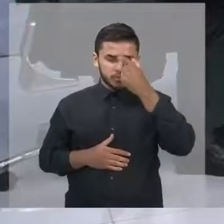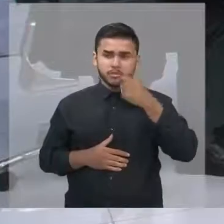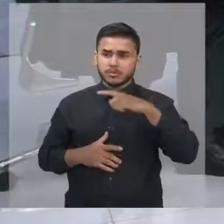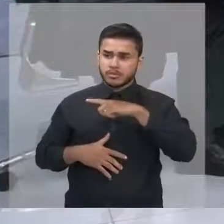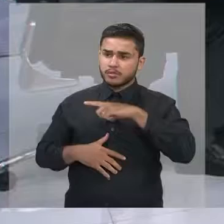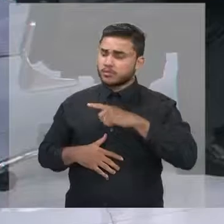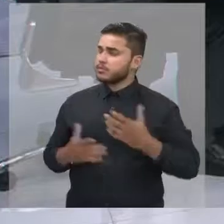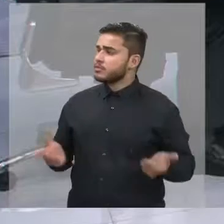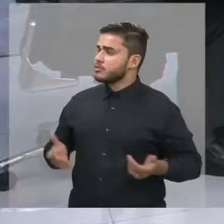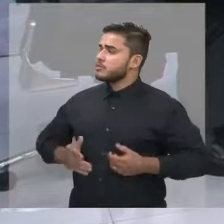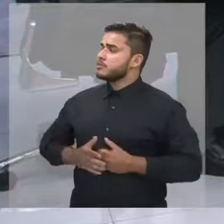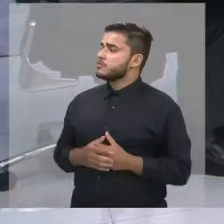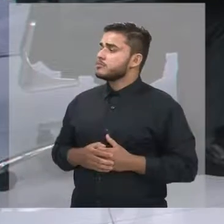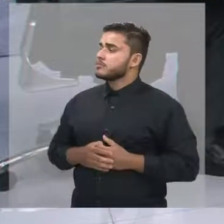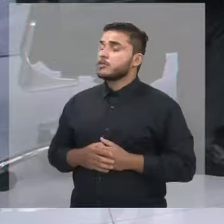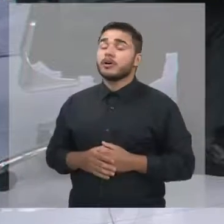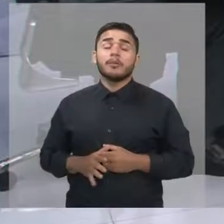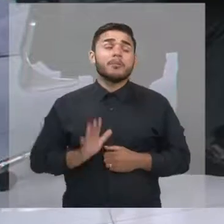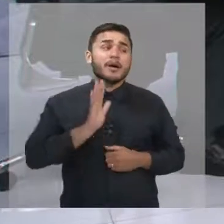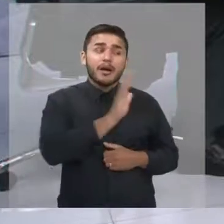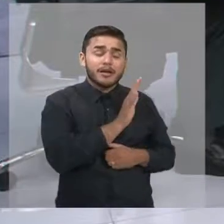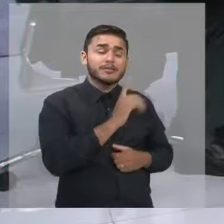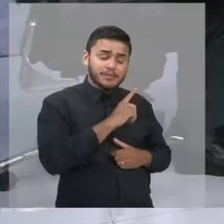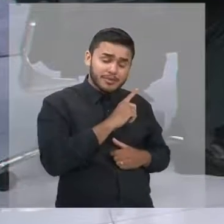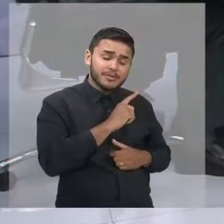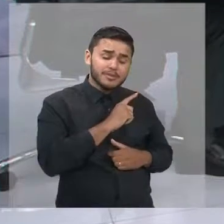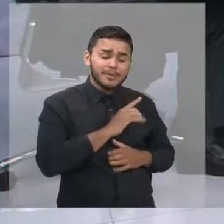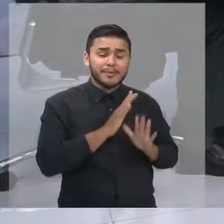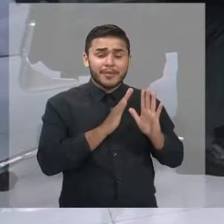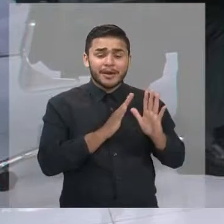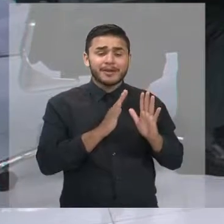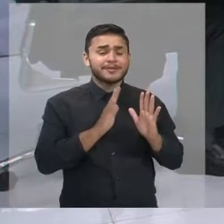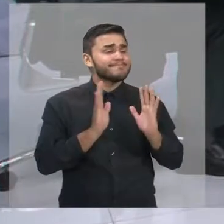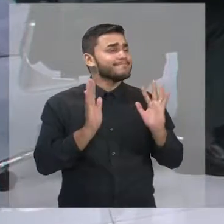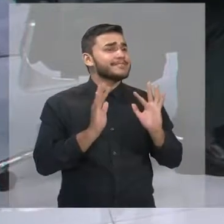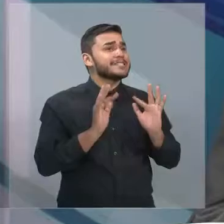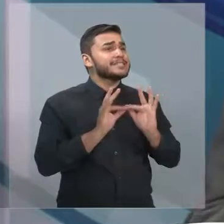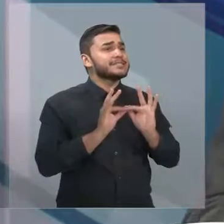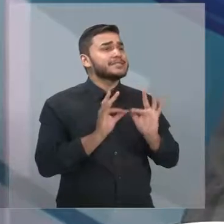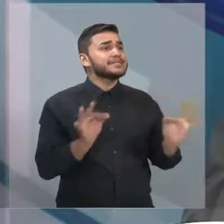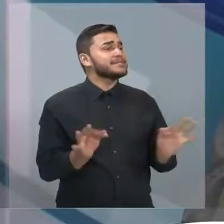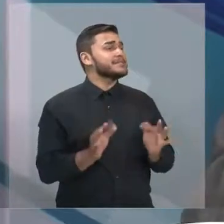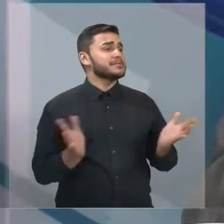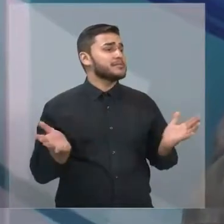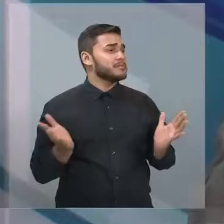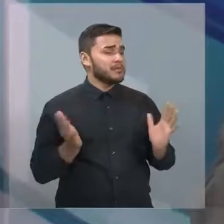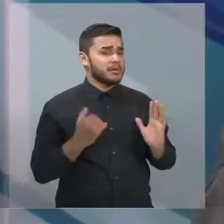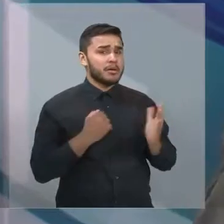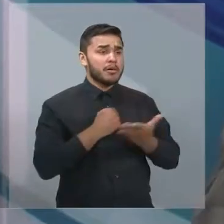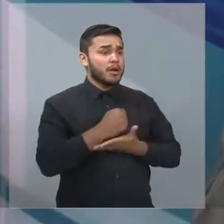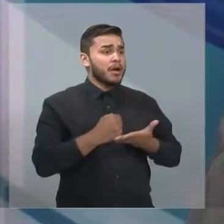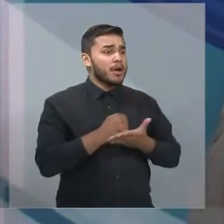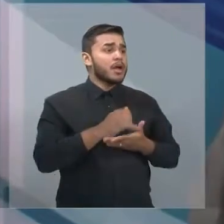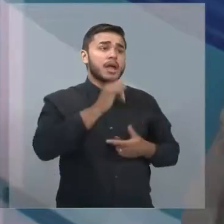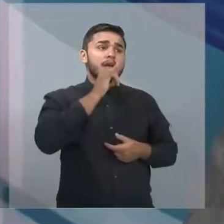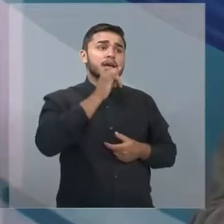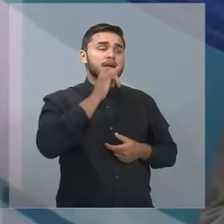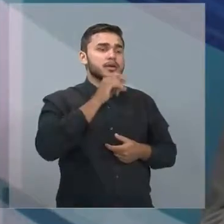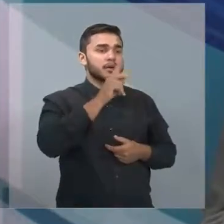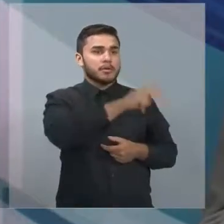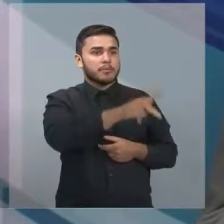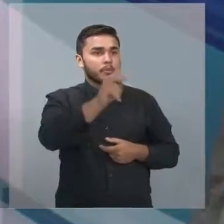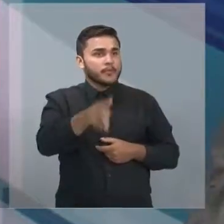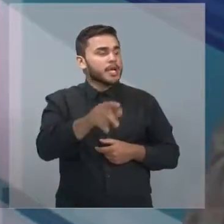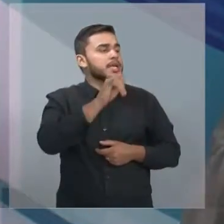influência. Eu quero colocar nisso. Tem alguma influência. O que eu insisto é que essa influência é secundária e ela se faz muito mais pelo exemplo do que pelo